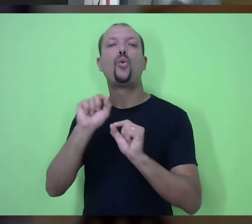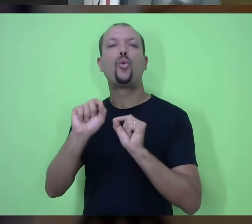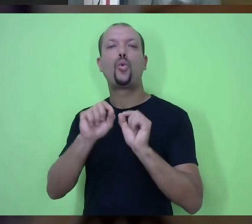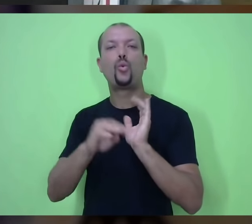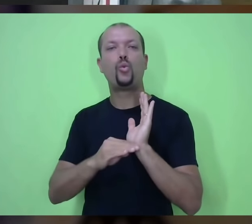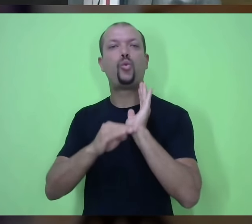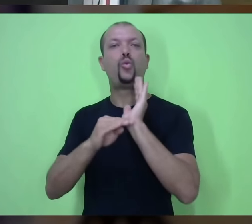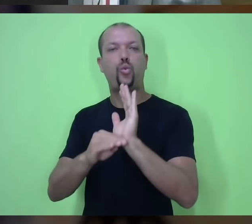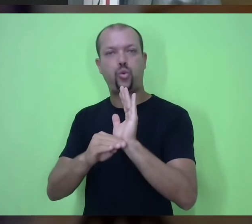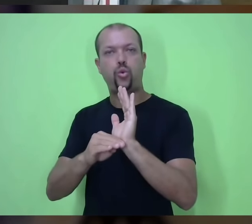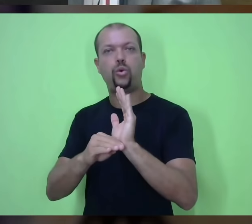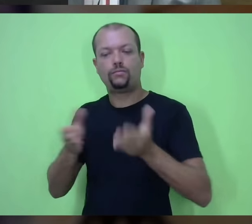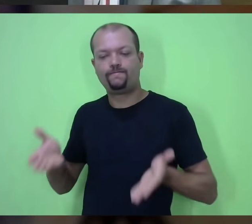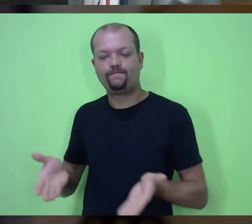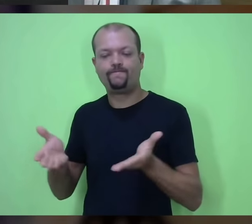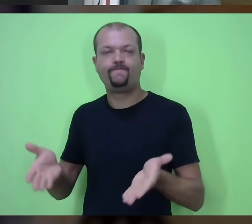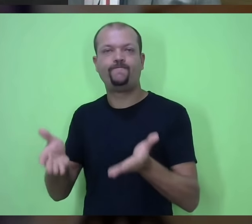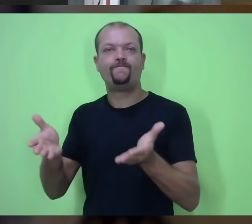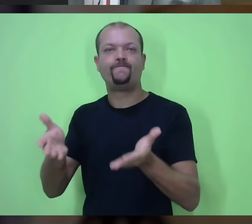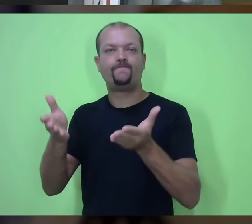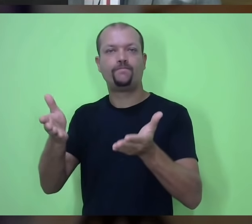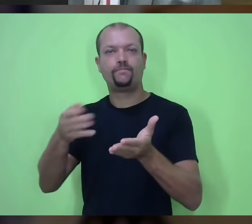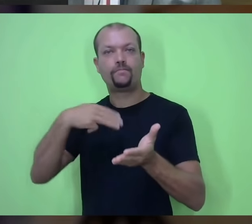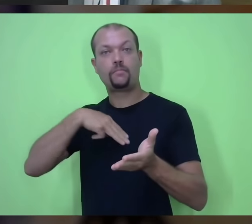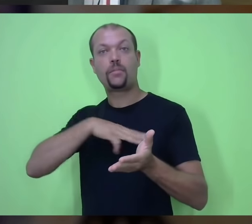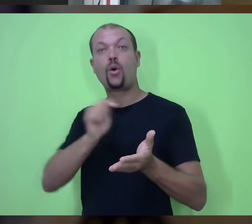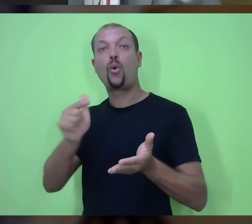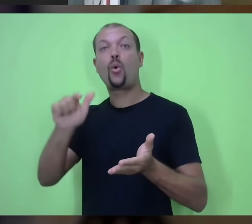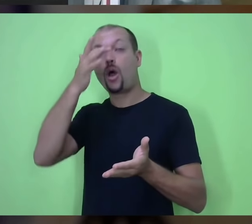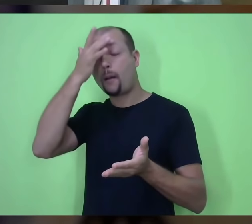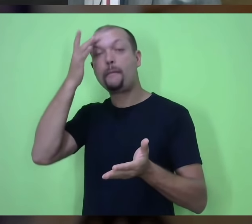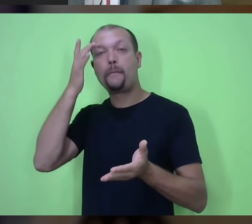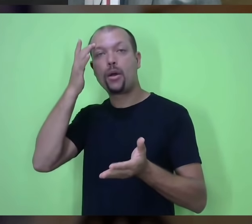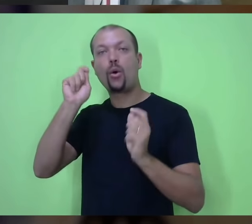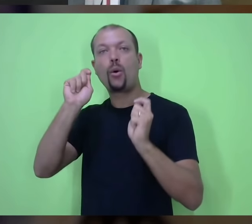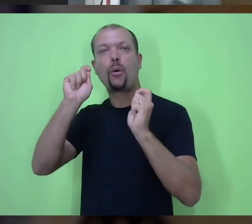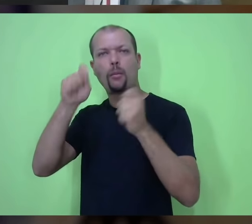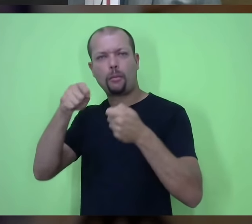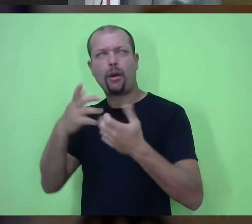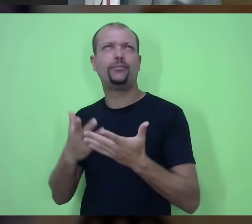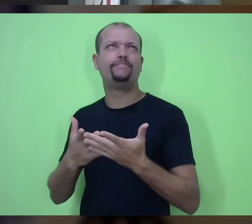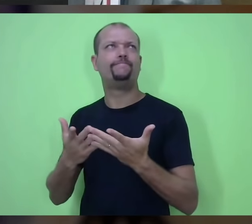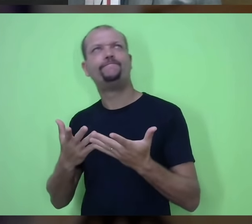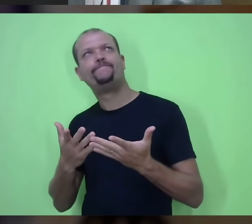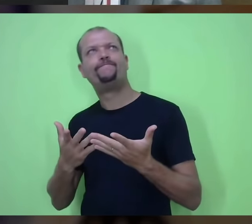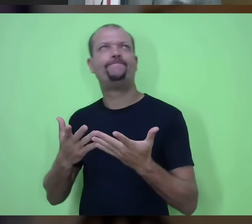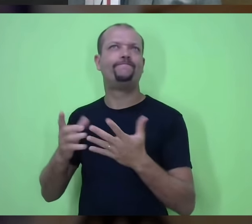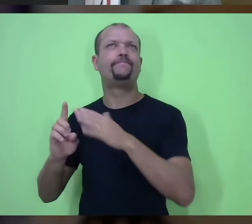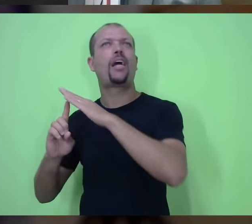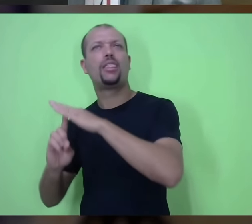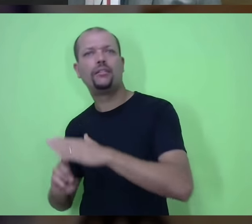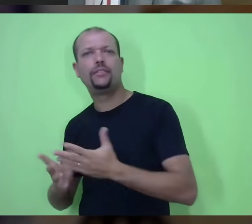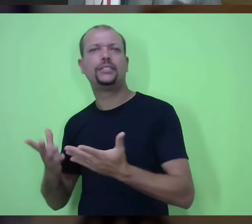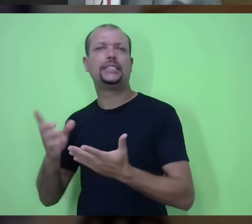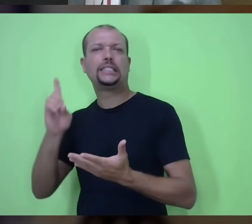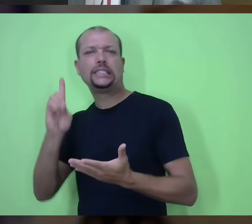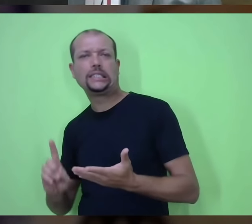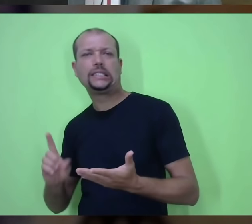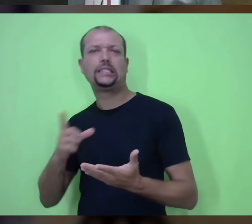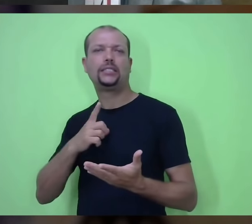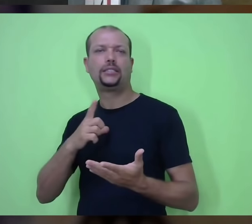e se amparar junto, se apoiar ao ministério para que outras pessoas com alguns desafios, né, relacionados